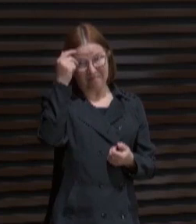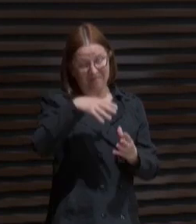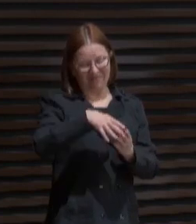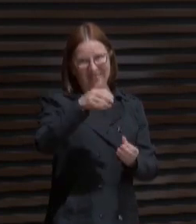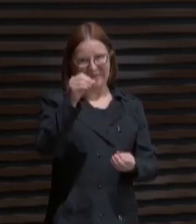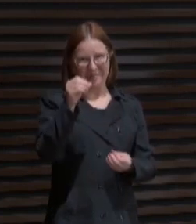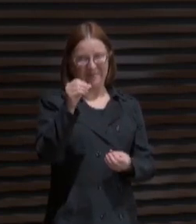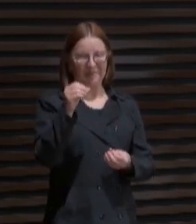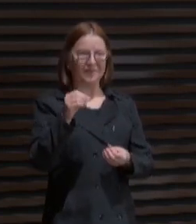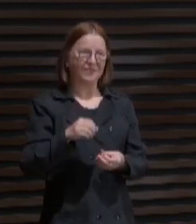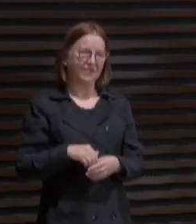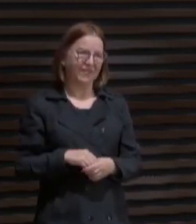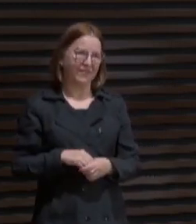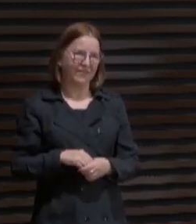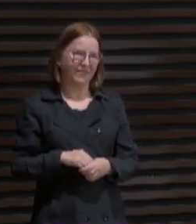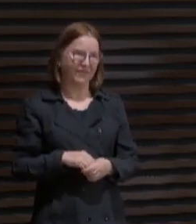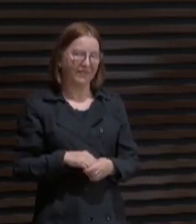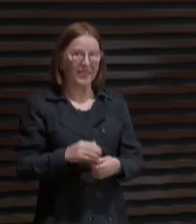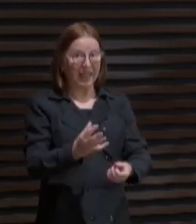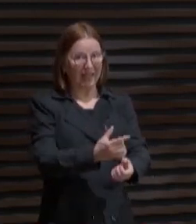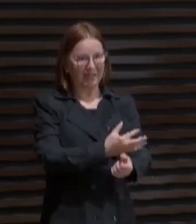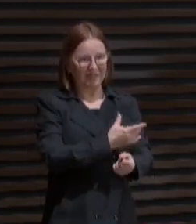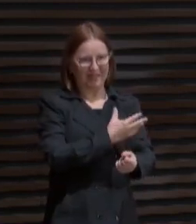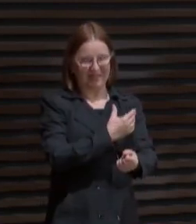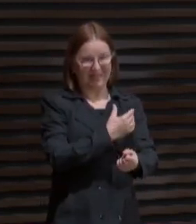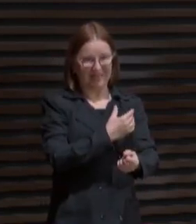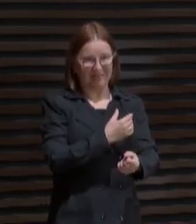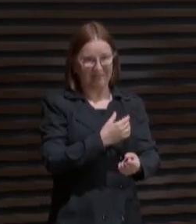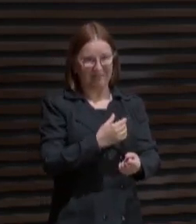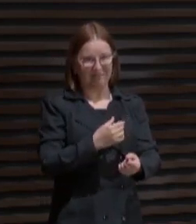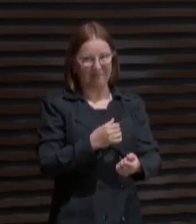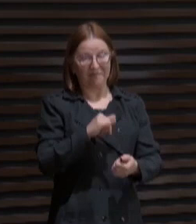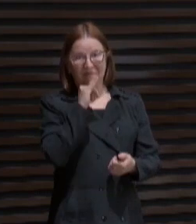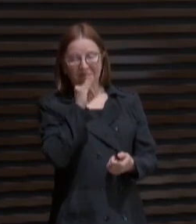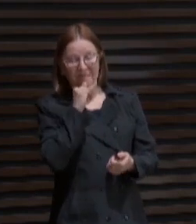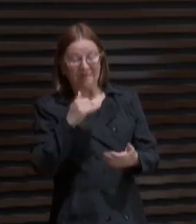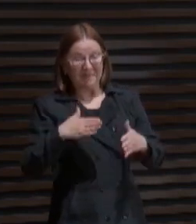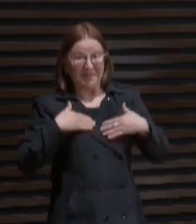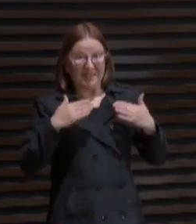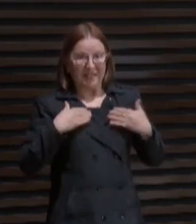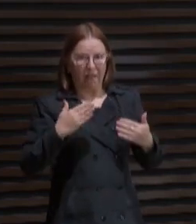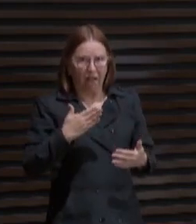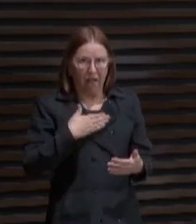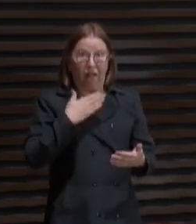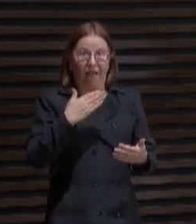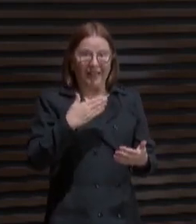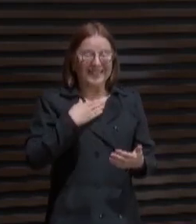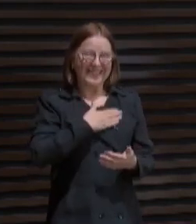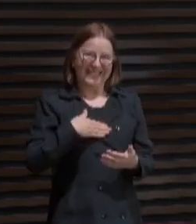alma humana. A emoção, exemplo, alegria, surpresa, satisfação, é uma